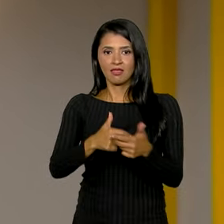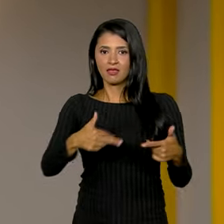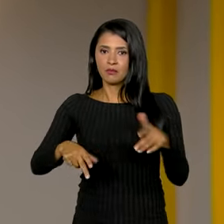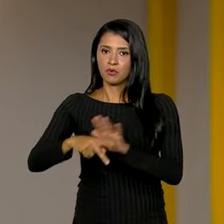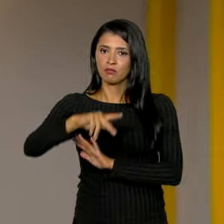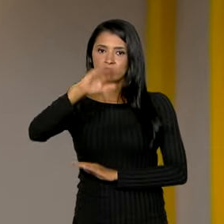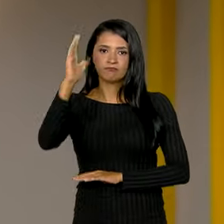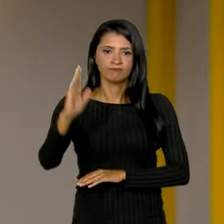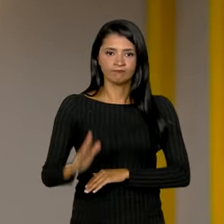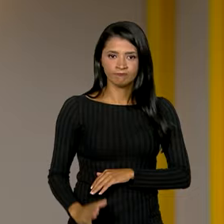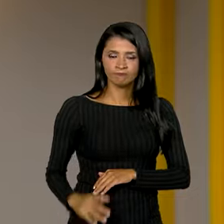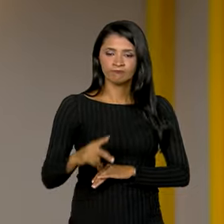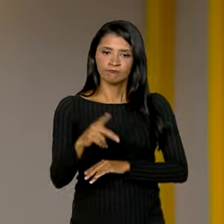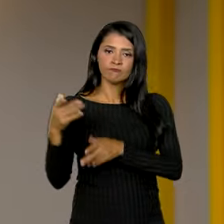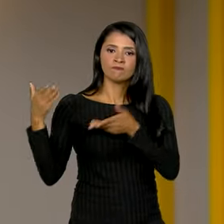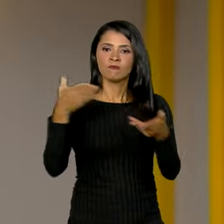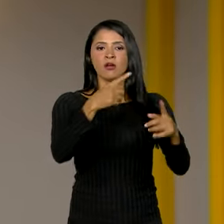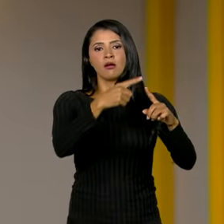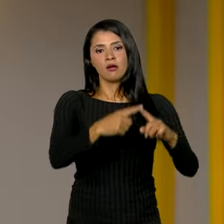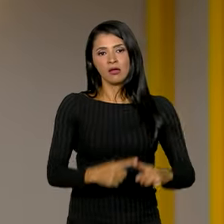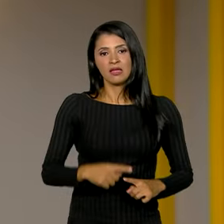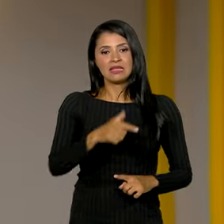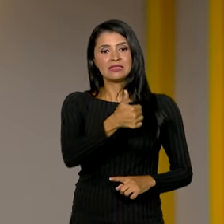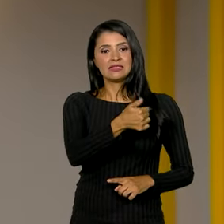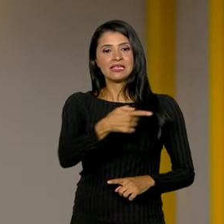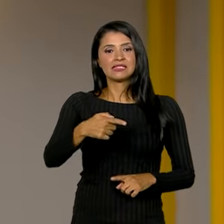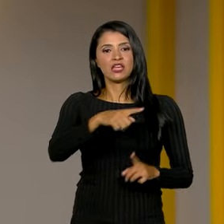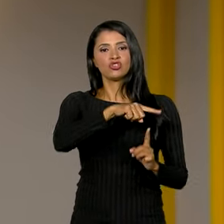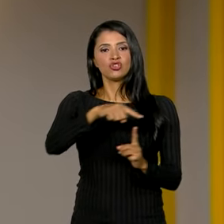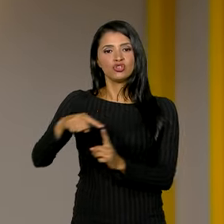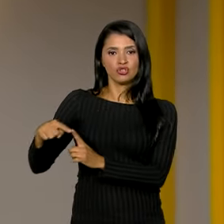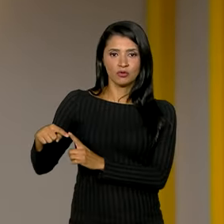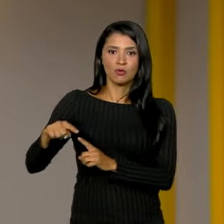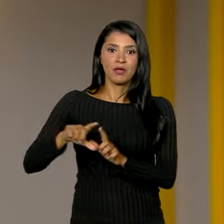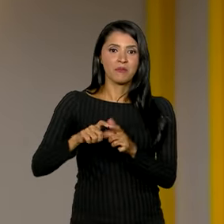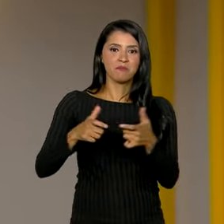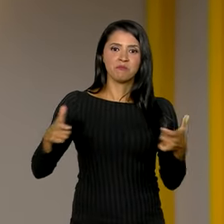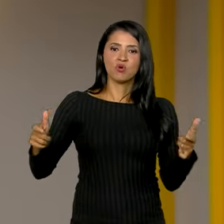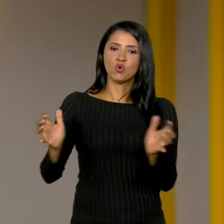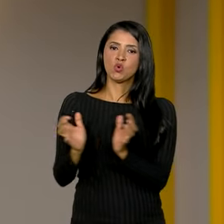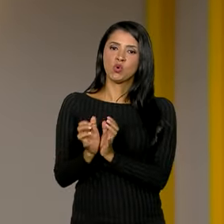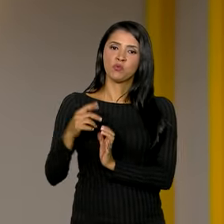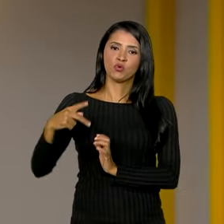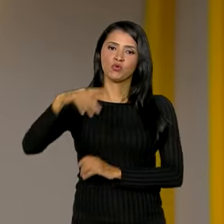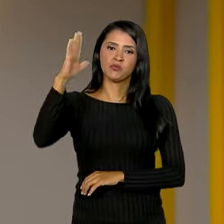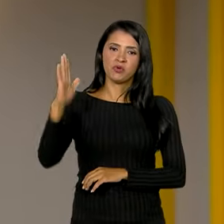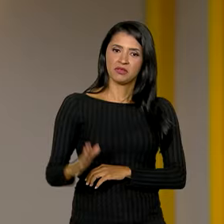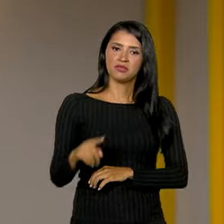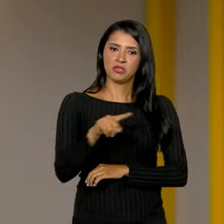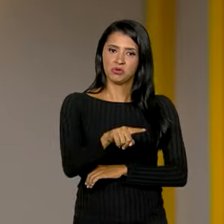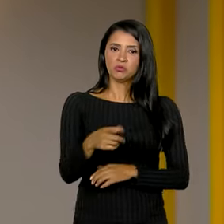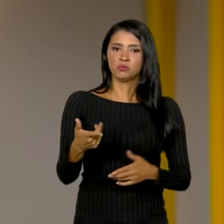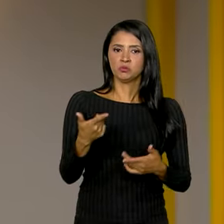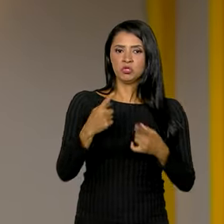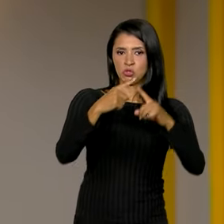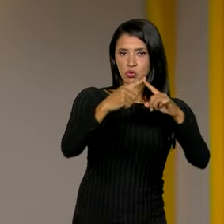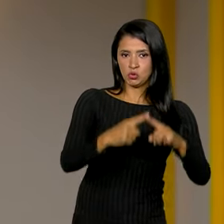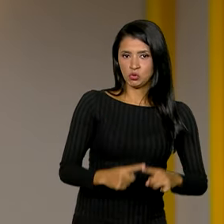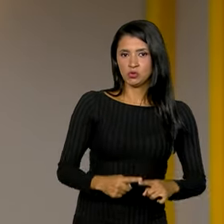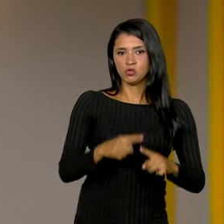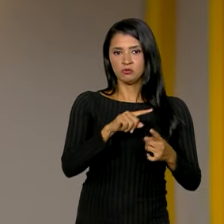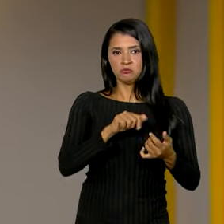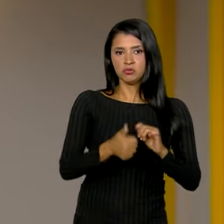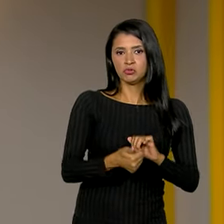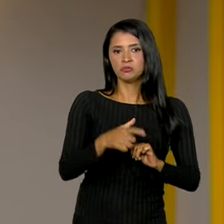disputam o torneio em 17 modalidades. É a maior delegação da história do Brasil em uma edição desses jogos. O